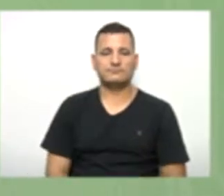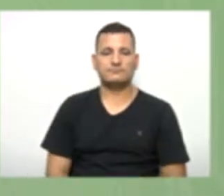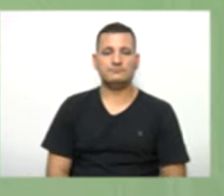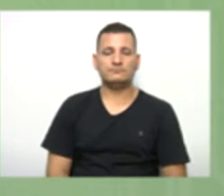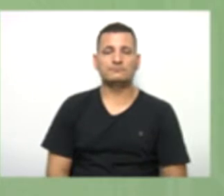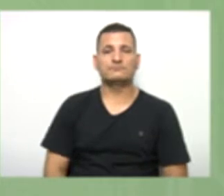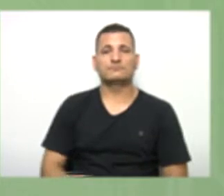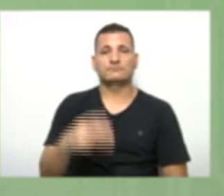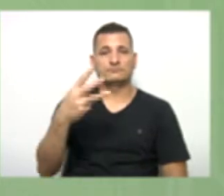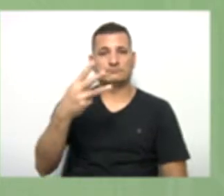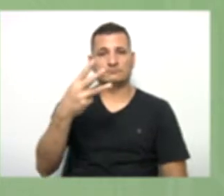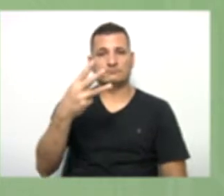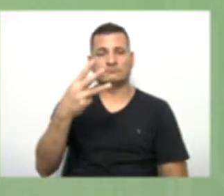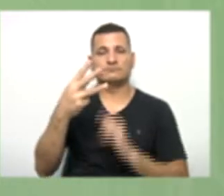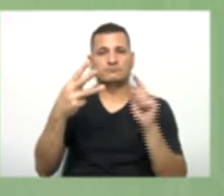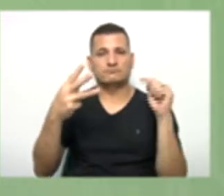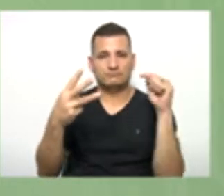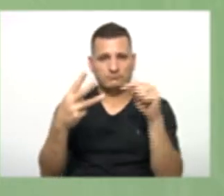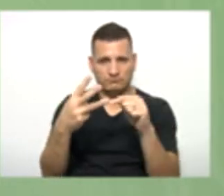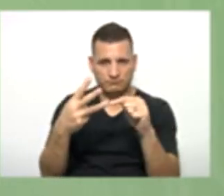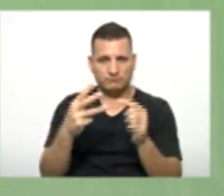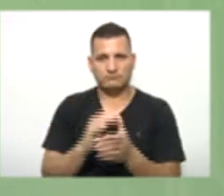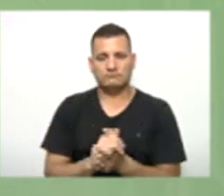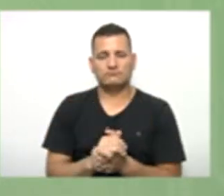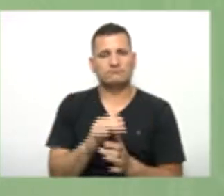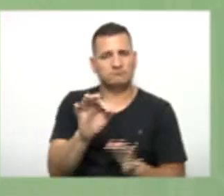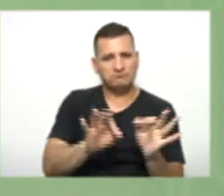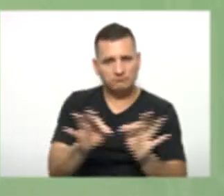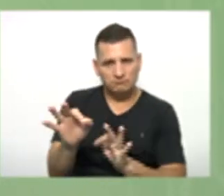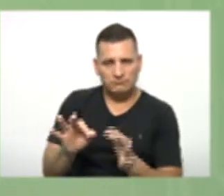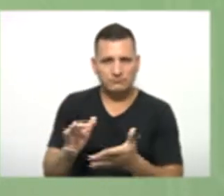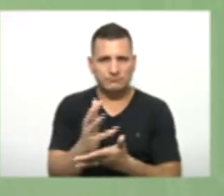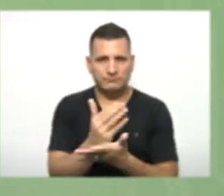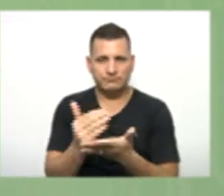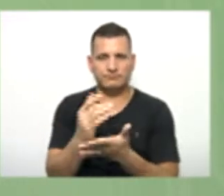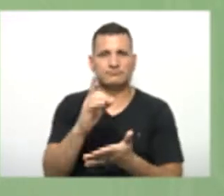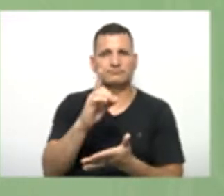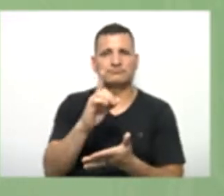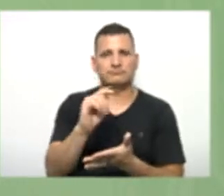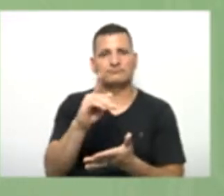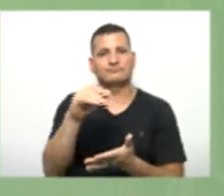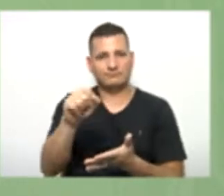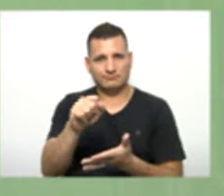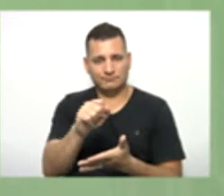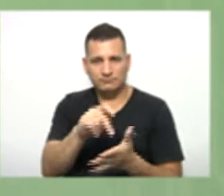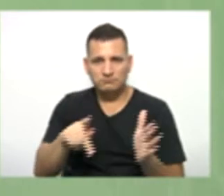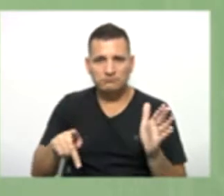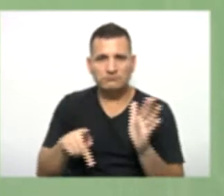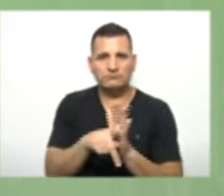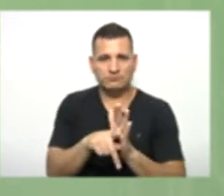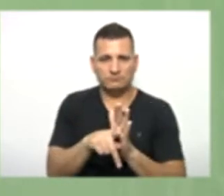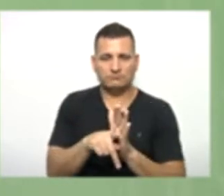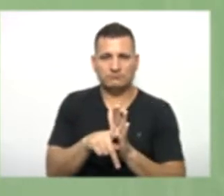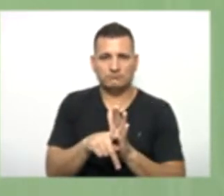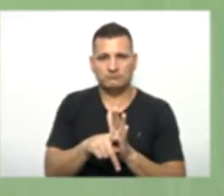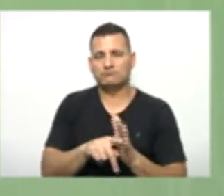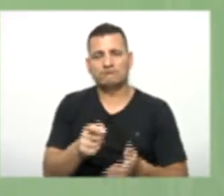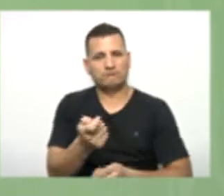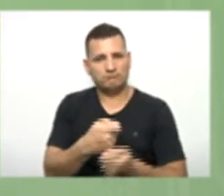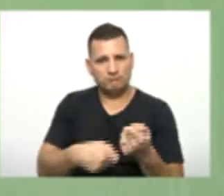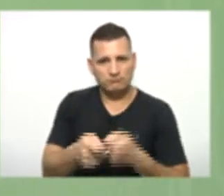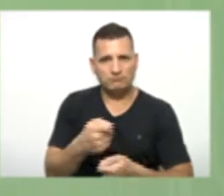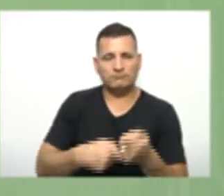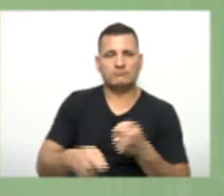Terceiro objetivo, manipular dados próprios das operações de